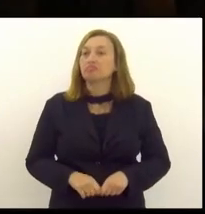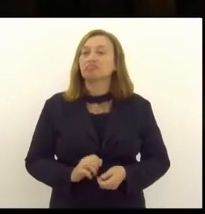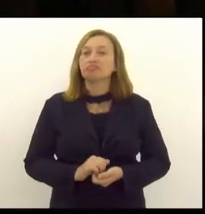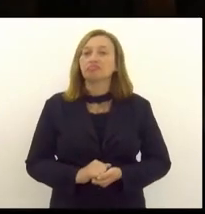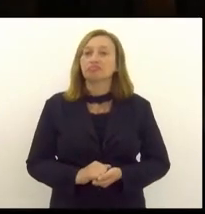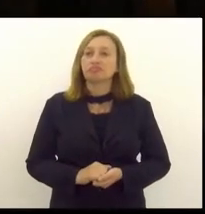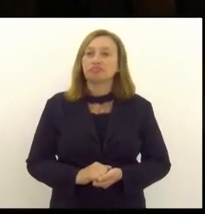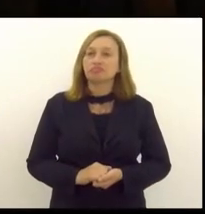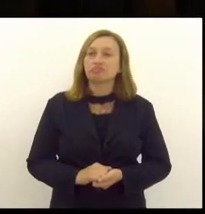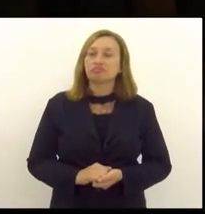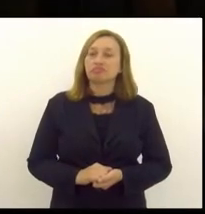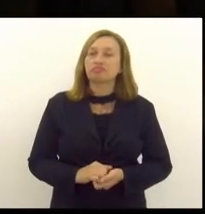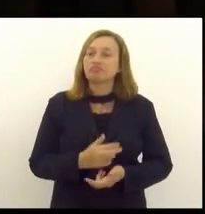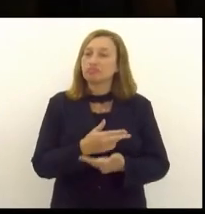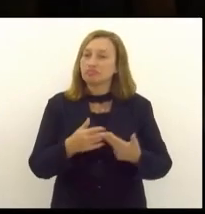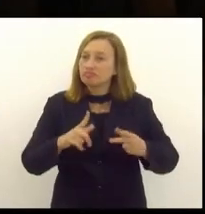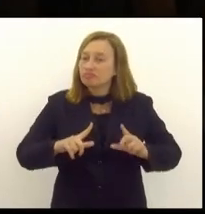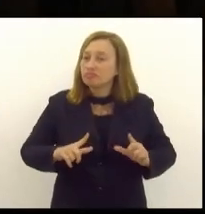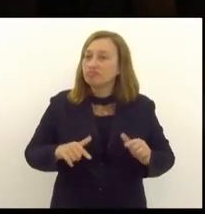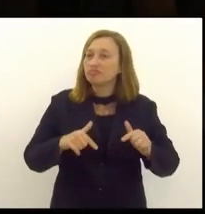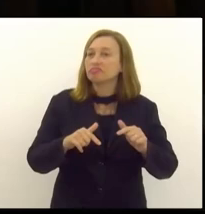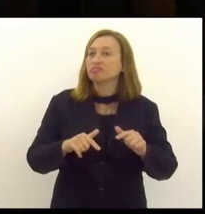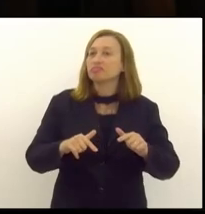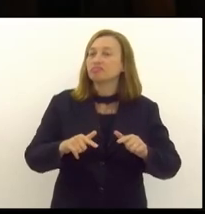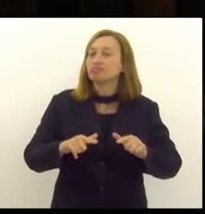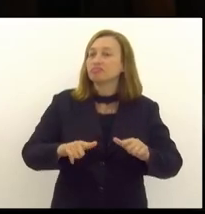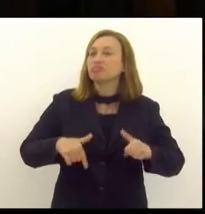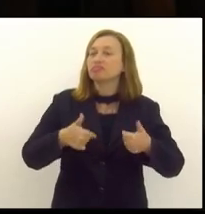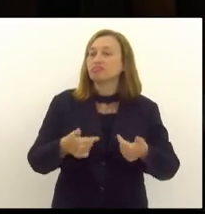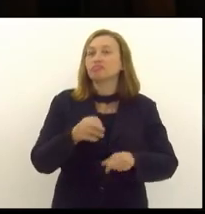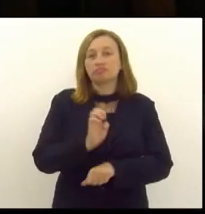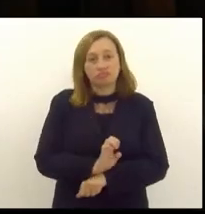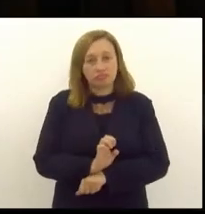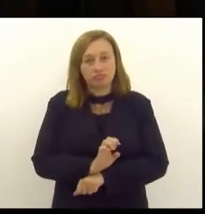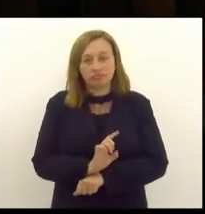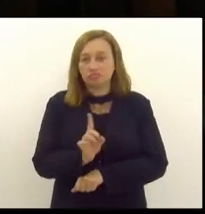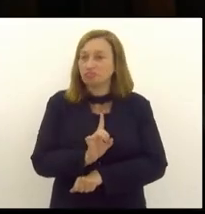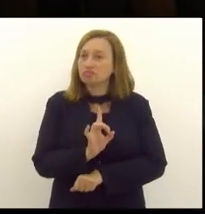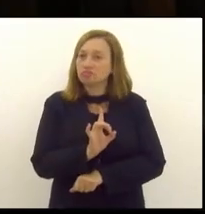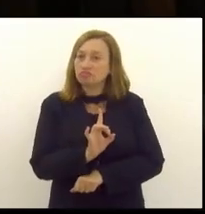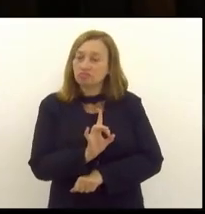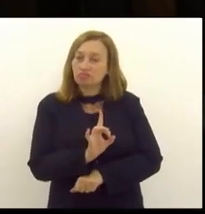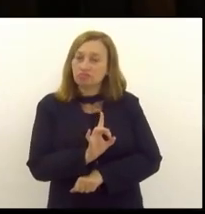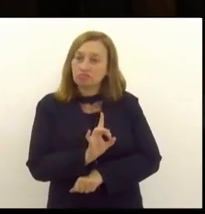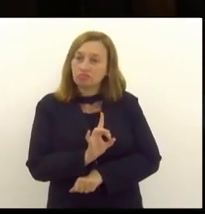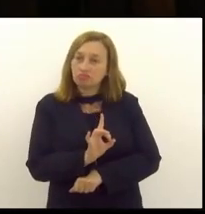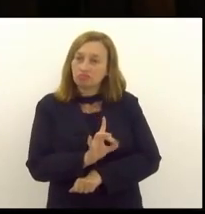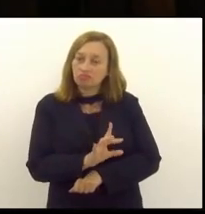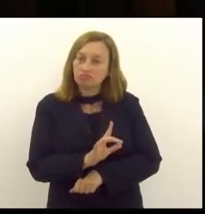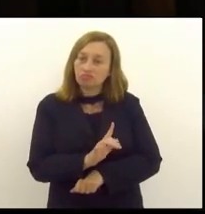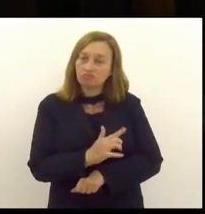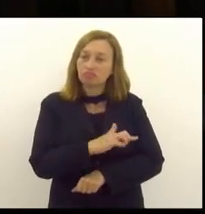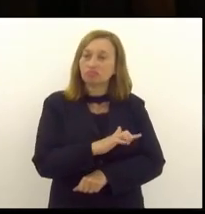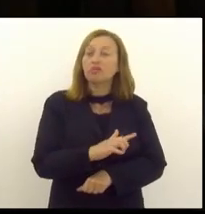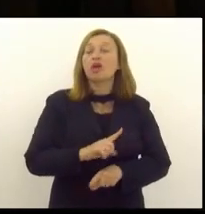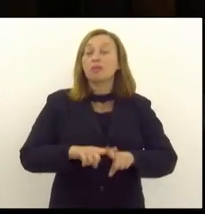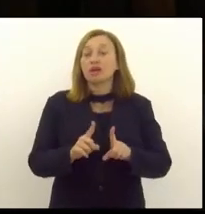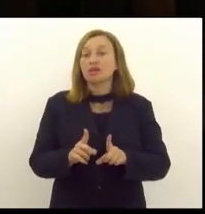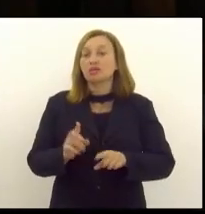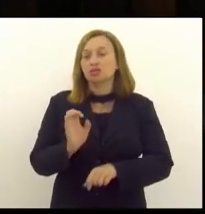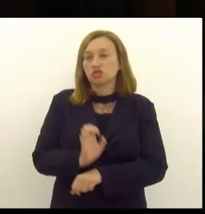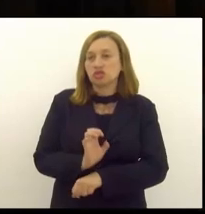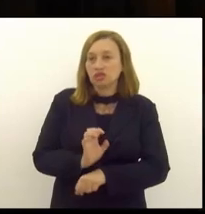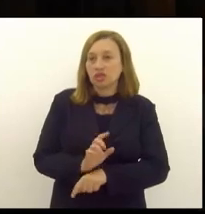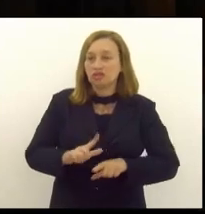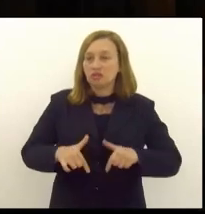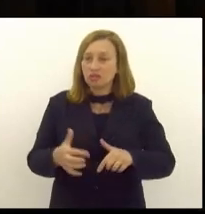através de atuações de Estado, e não atuações mínimas, mas atuação de Estado que é feita de forma